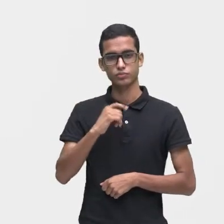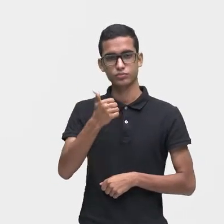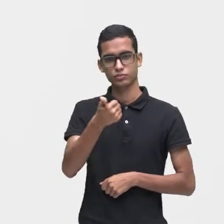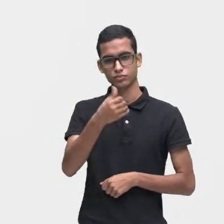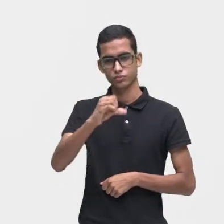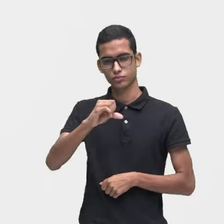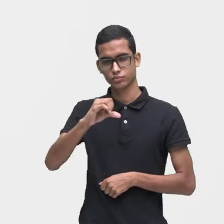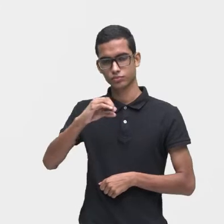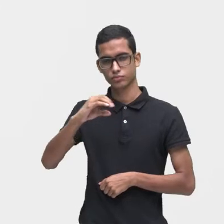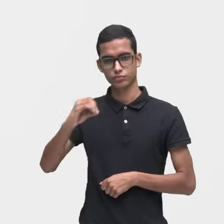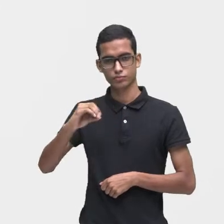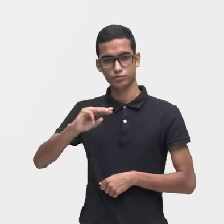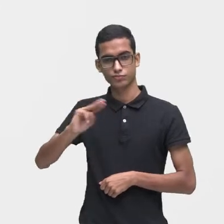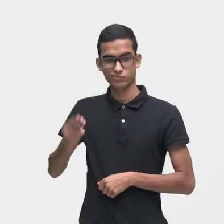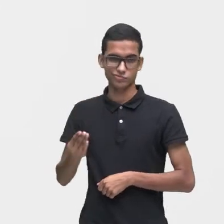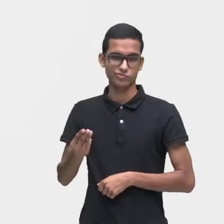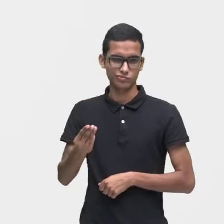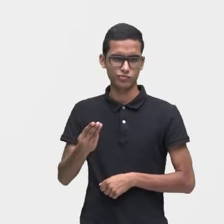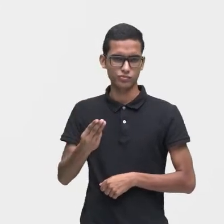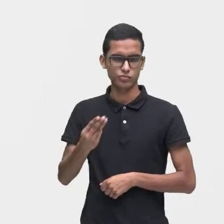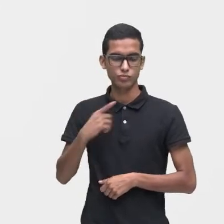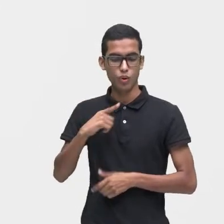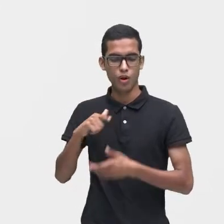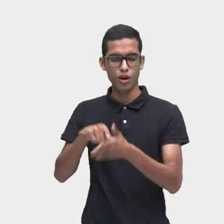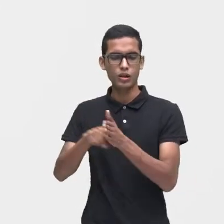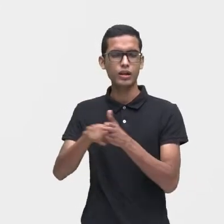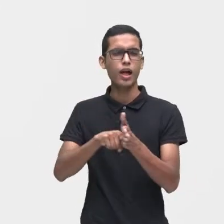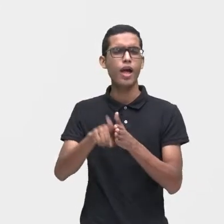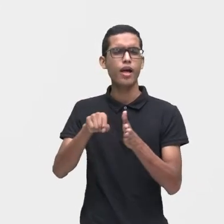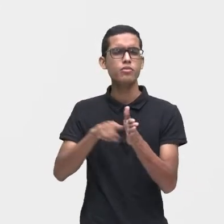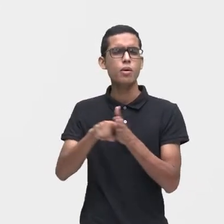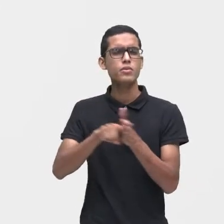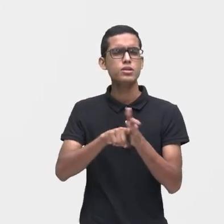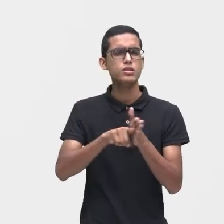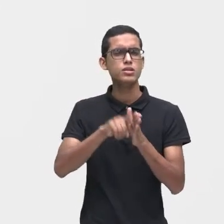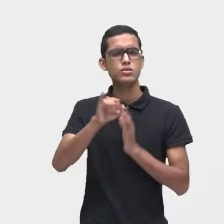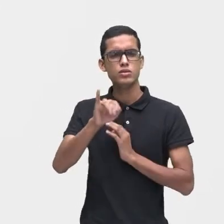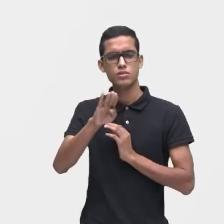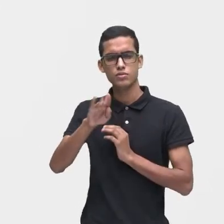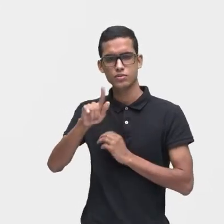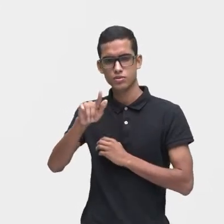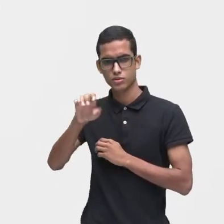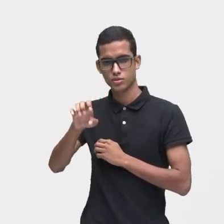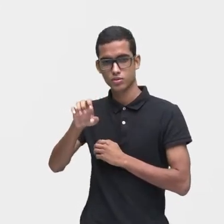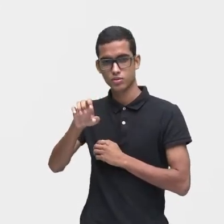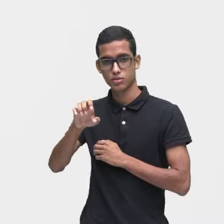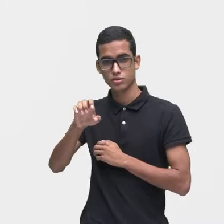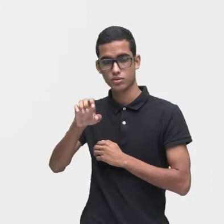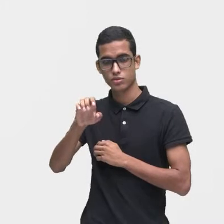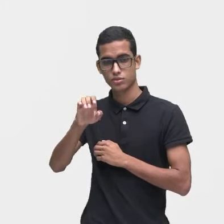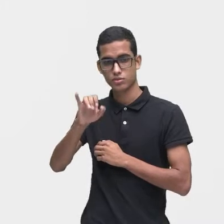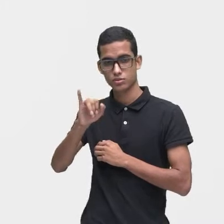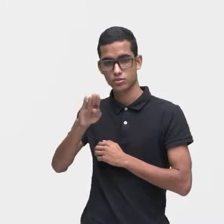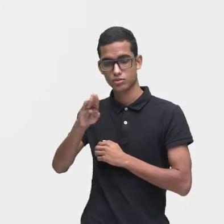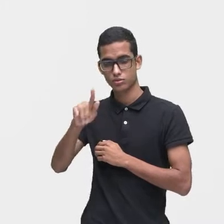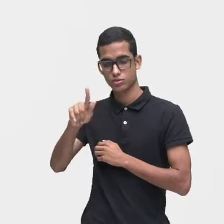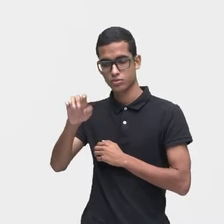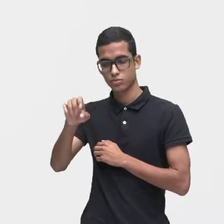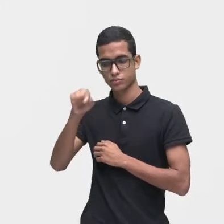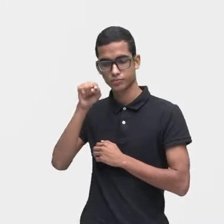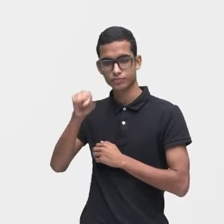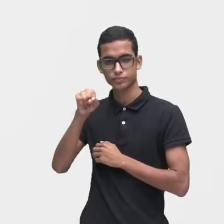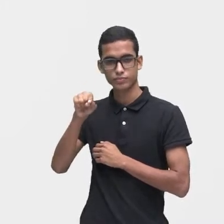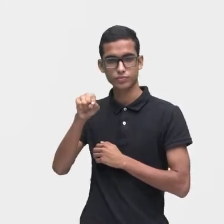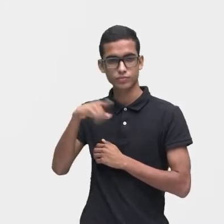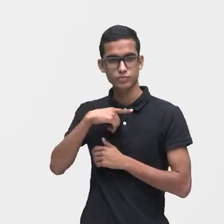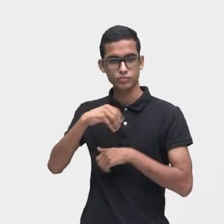pessoas. Esse dado foi informado pelo IBGE em 2010. Você sabe que o Instituto Brasileiro de Geografia e Estatística, o IBGE,